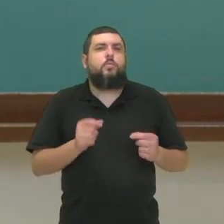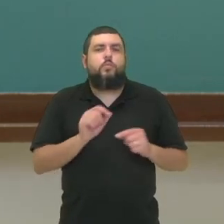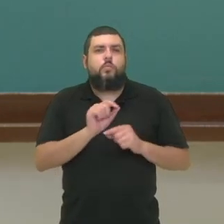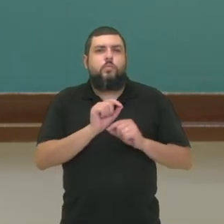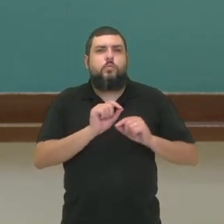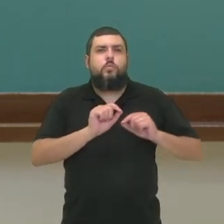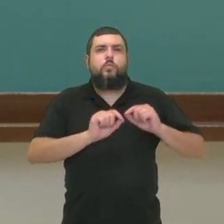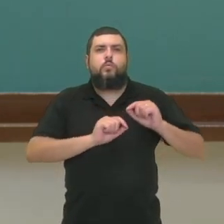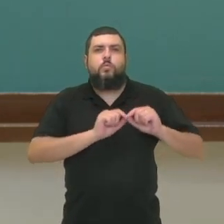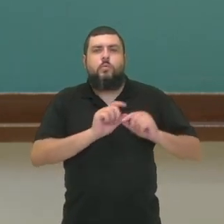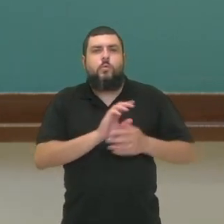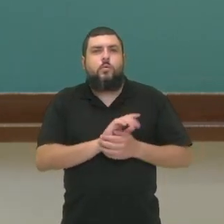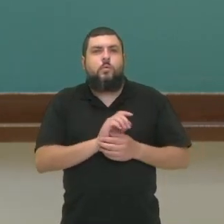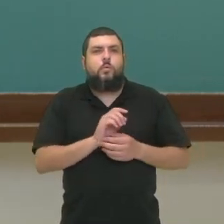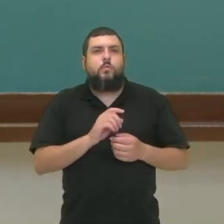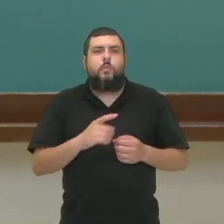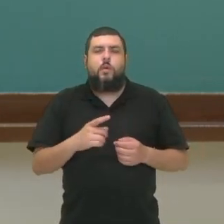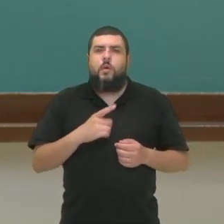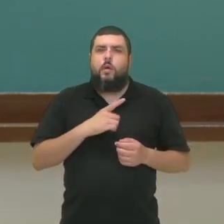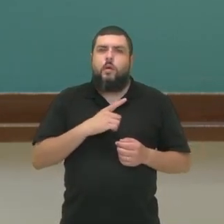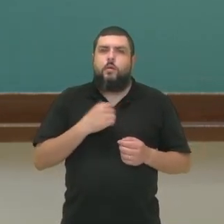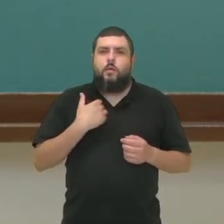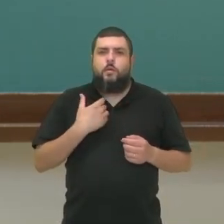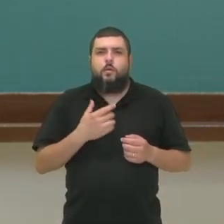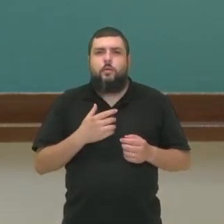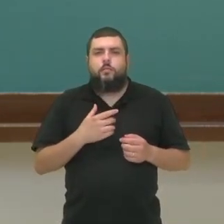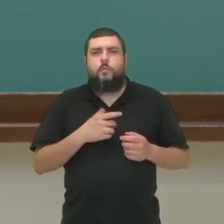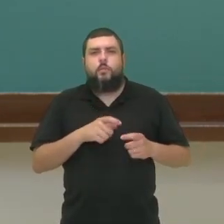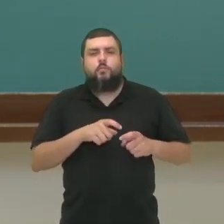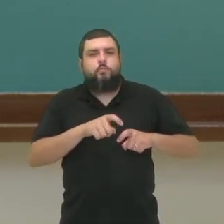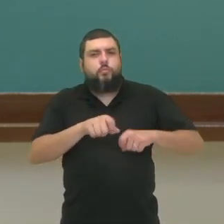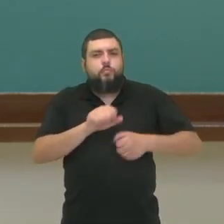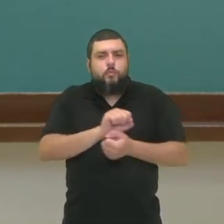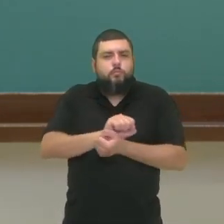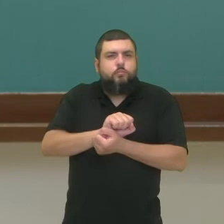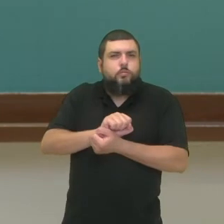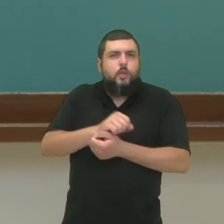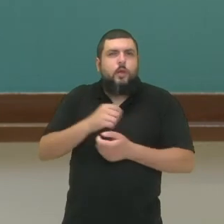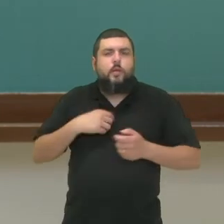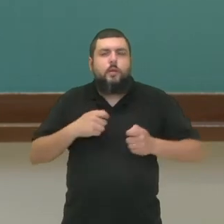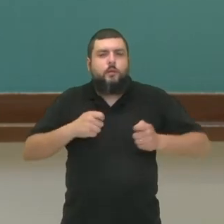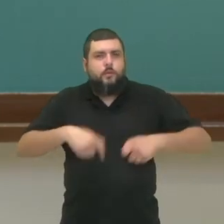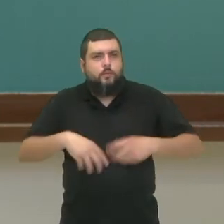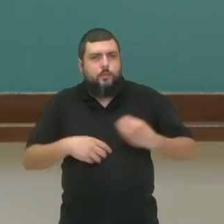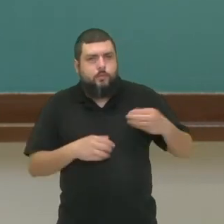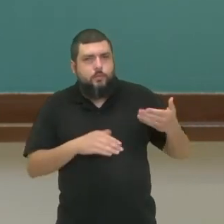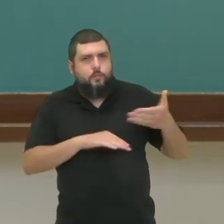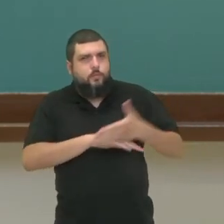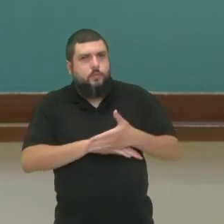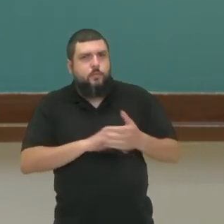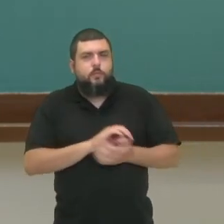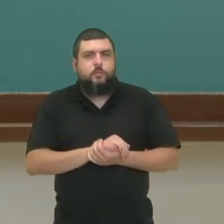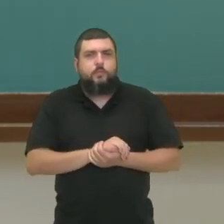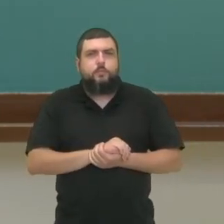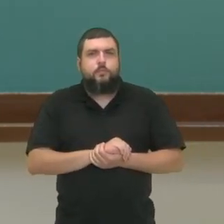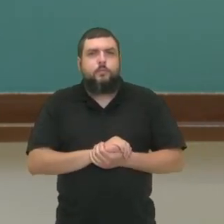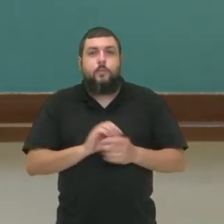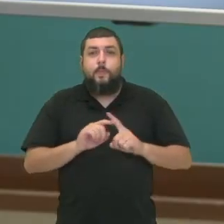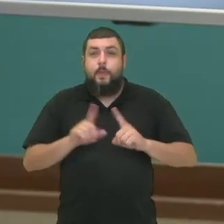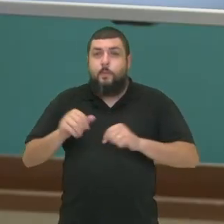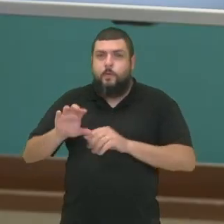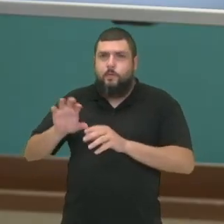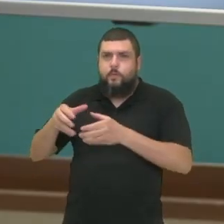vários, eu tenho uma boa propriedade, eu tenho vários escravizados trabalhando, eu tenho condições de vir aqui. Já os trabalhadores, por